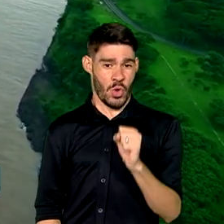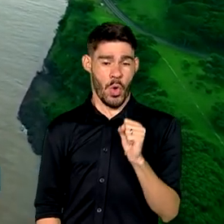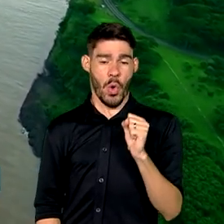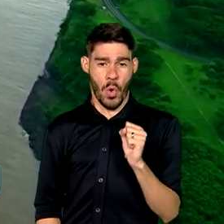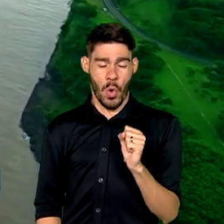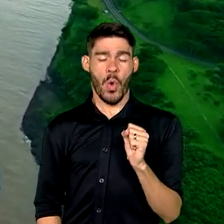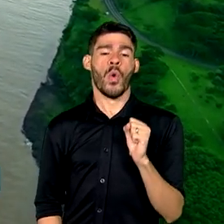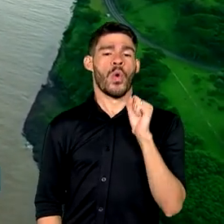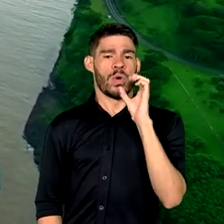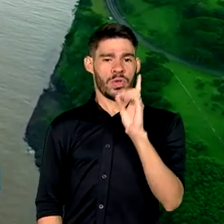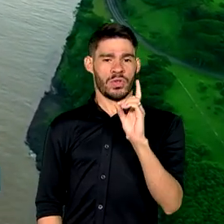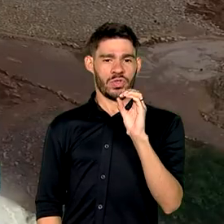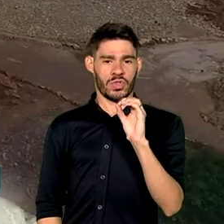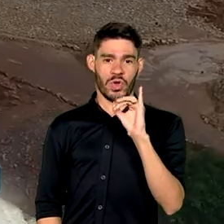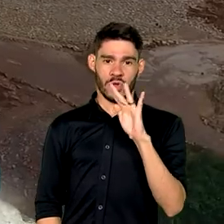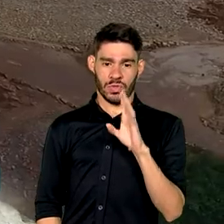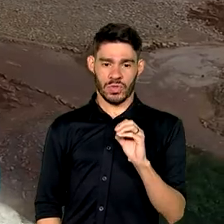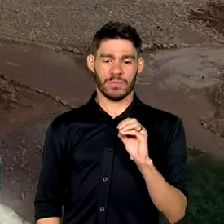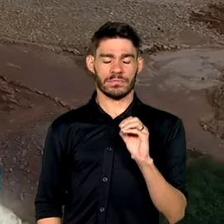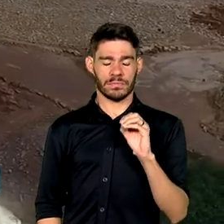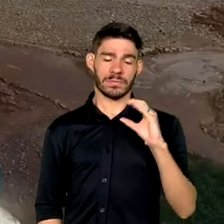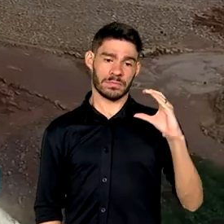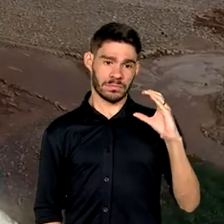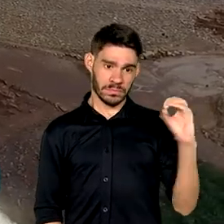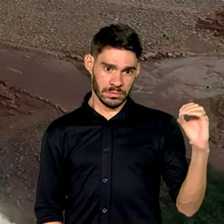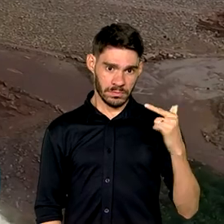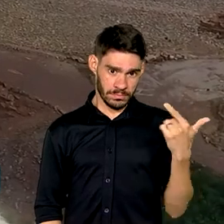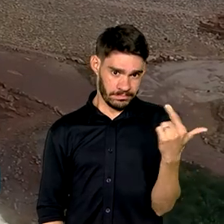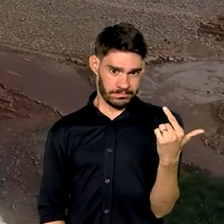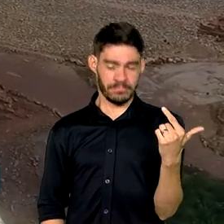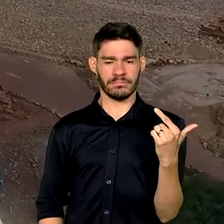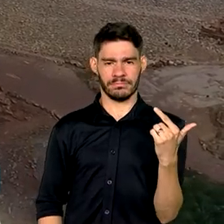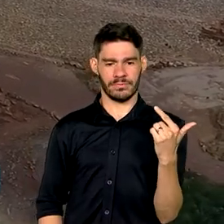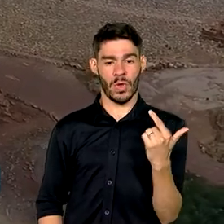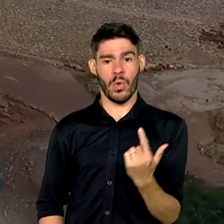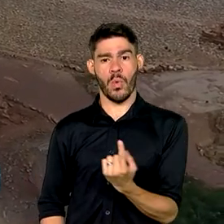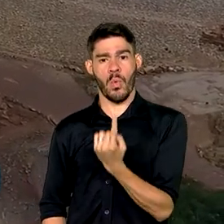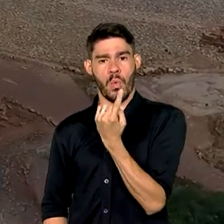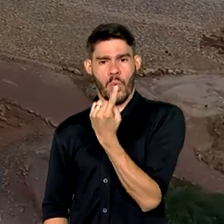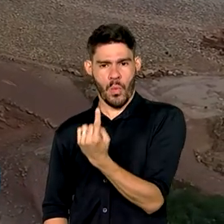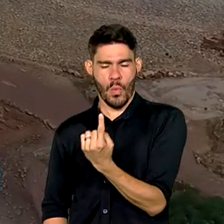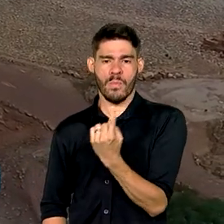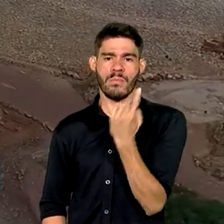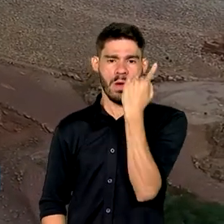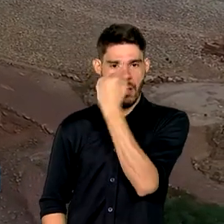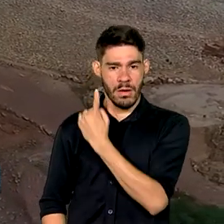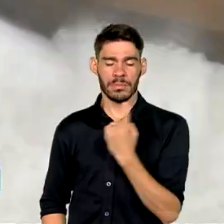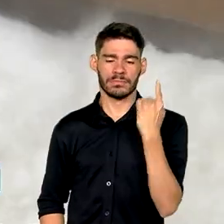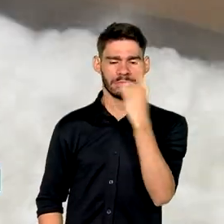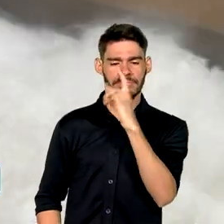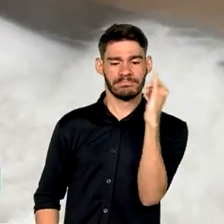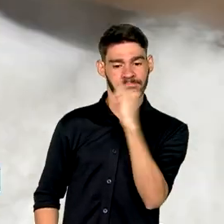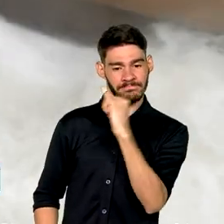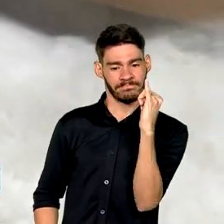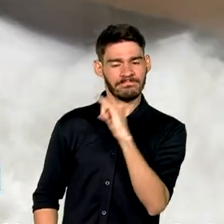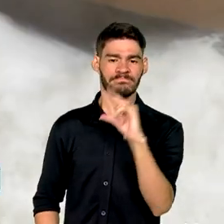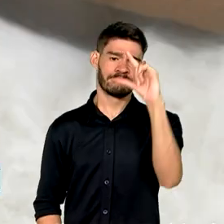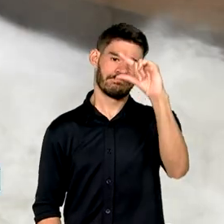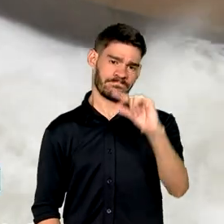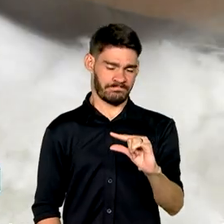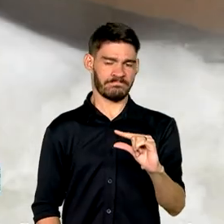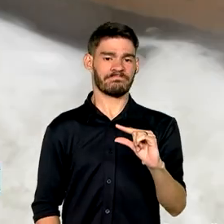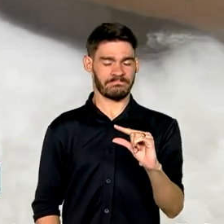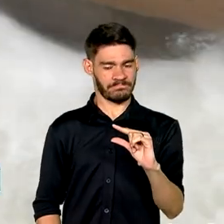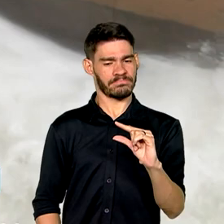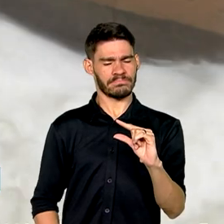38,5 kg de dióxido de carbono, CO2, a cada 1 megawatt-hora gerado. É a menor